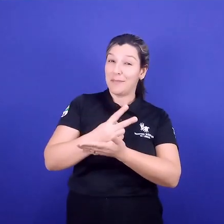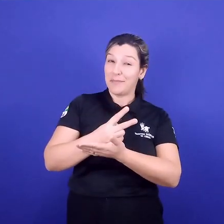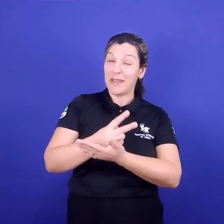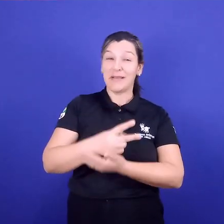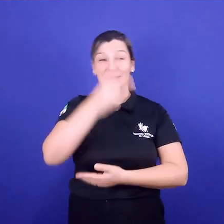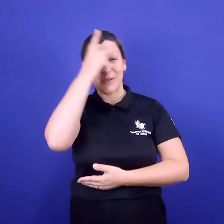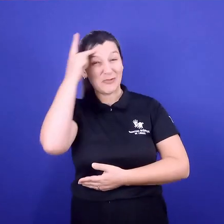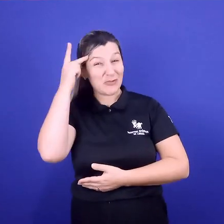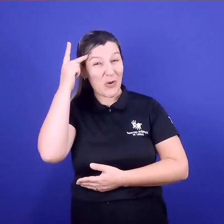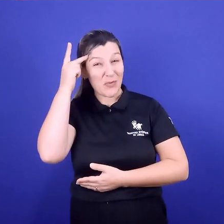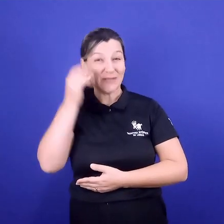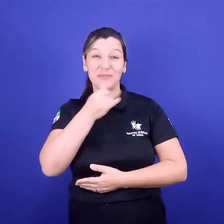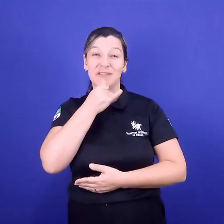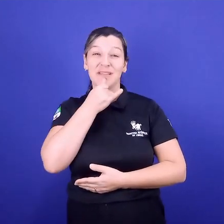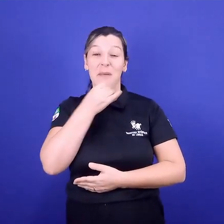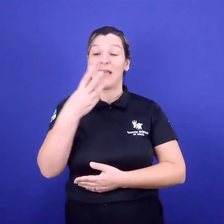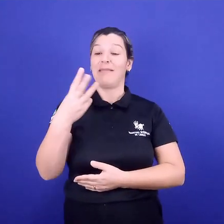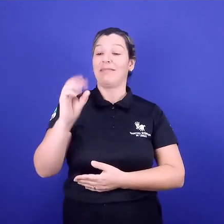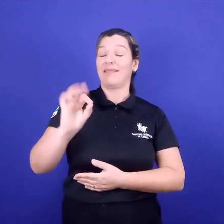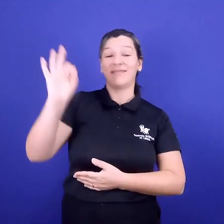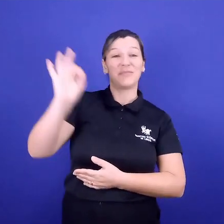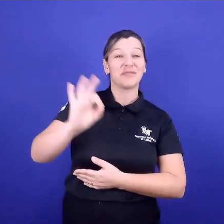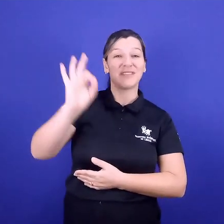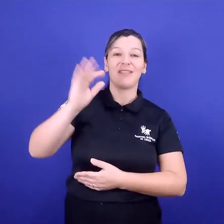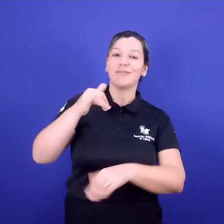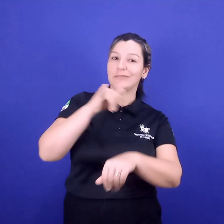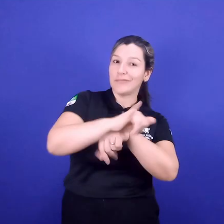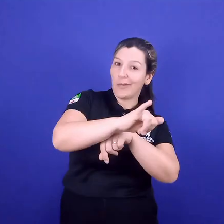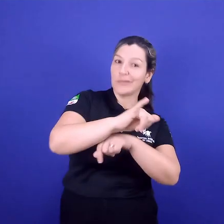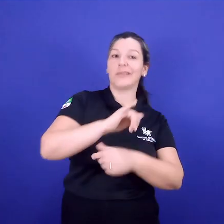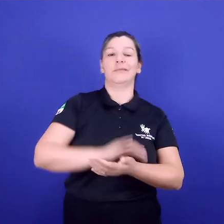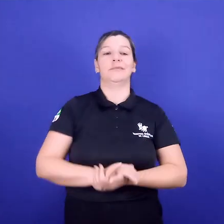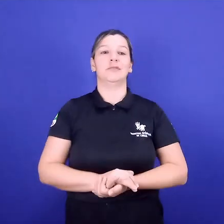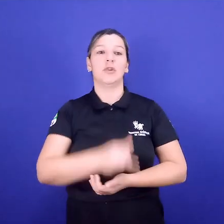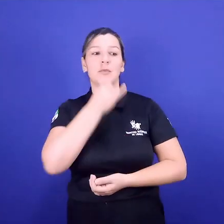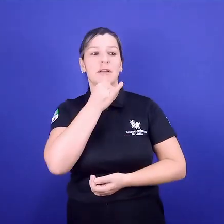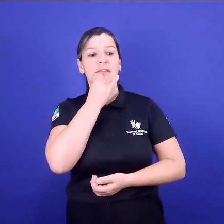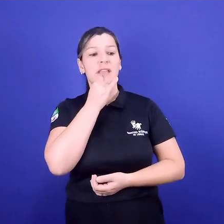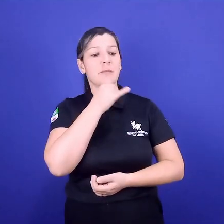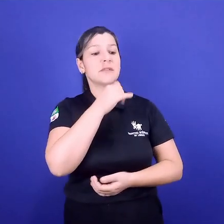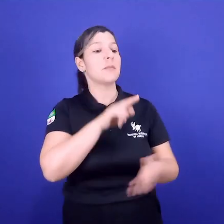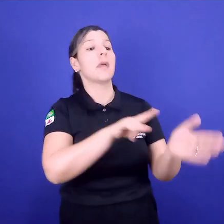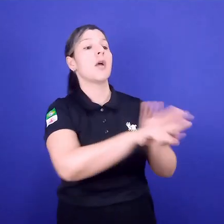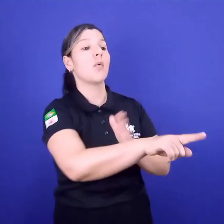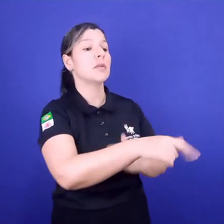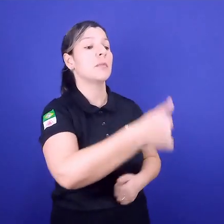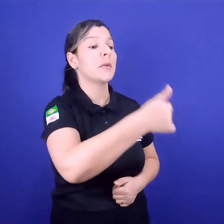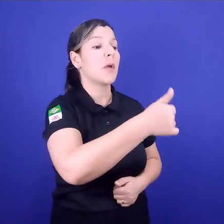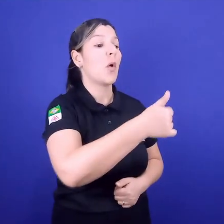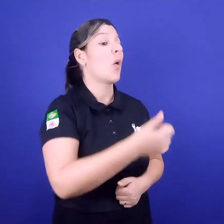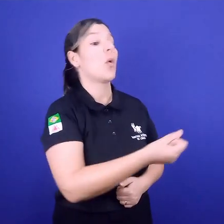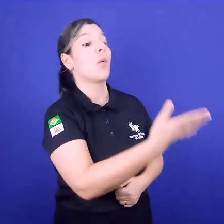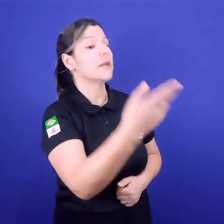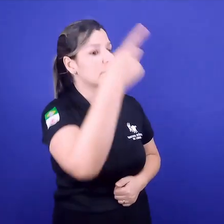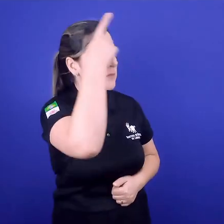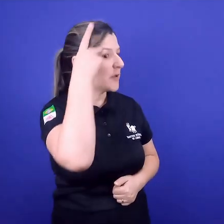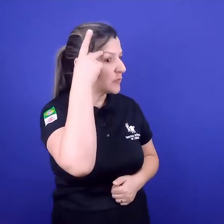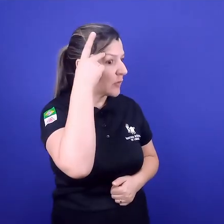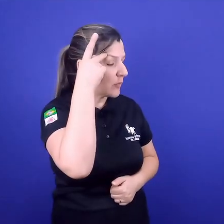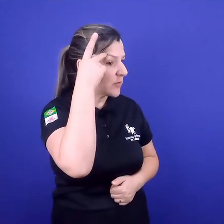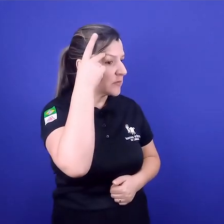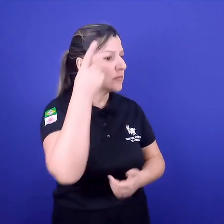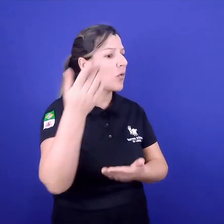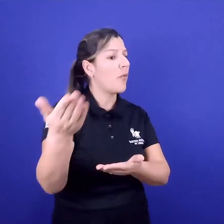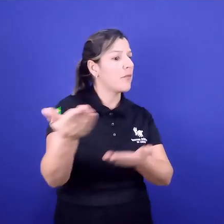convidados, não vão aparecer. Então, se você a pessoa te contratou para fazer uma festa, você pergunta quantos convidados são? 100. Pode